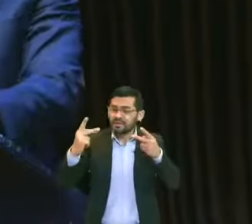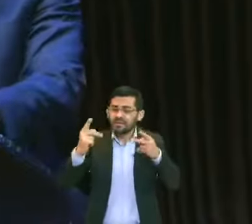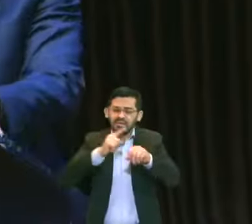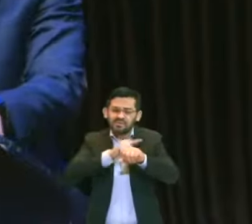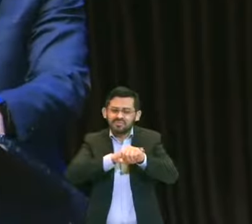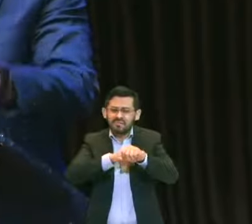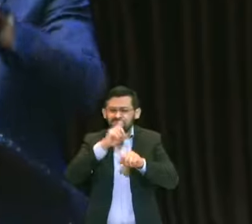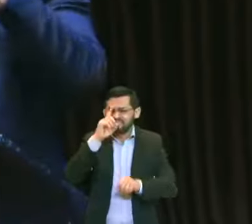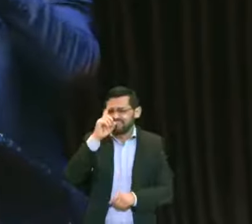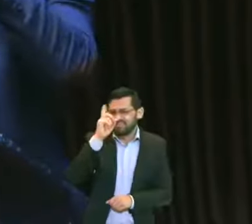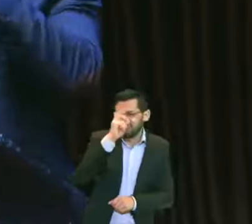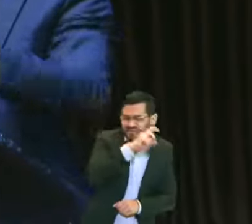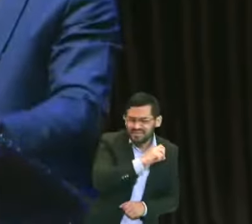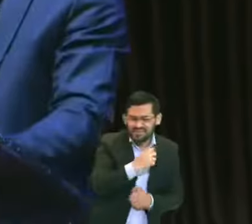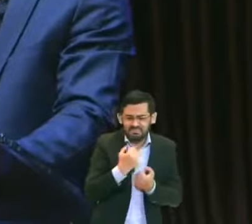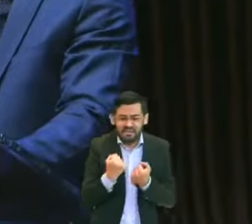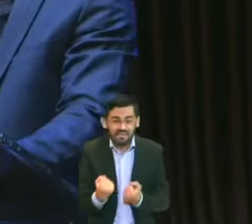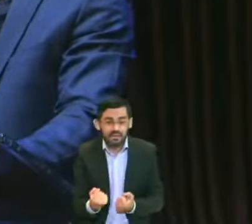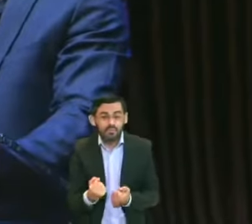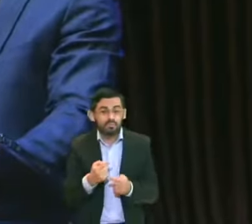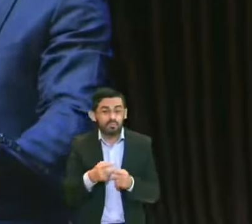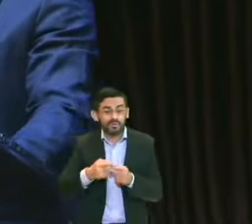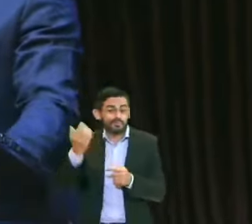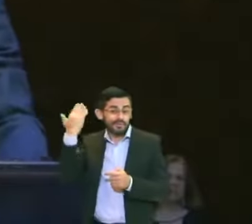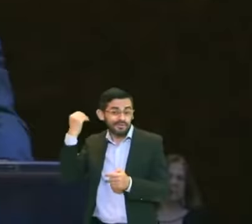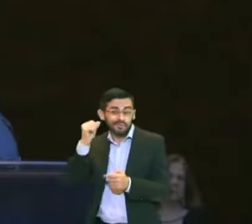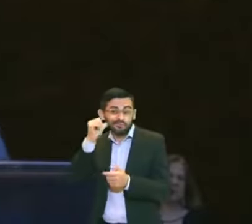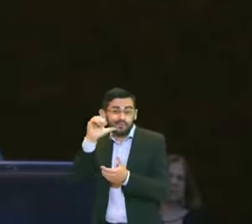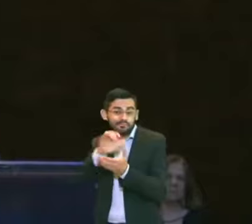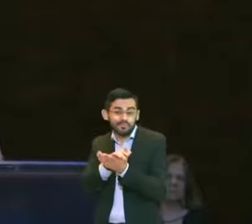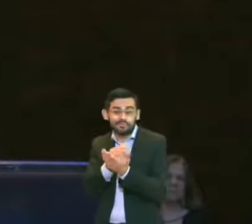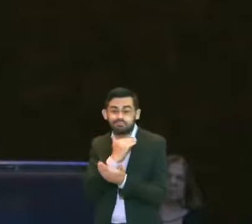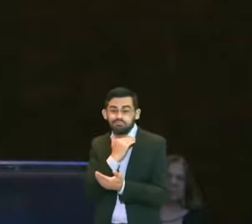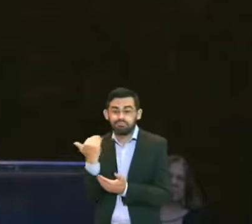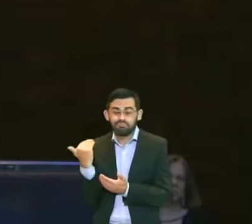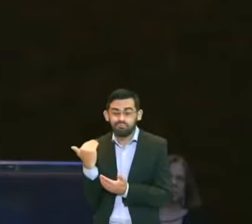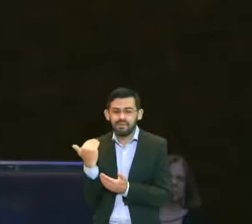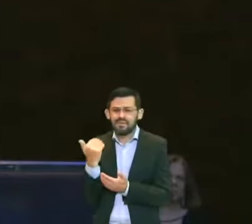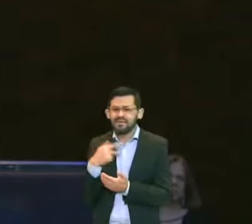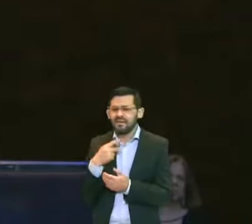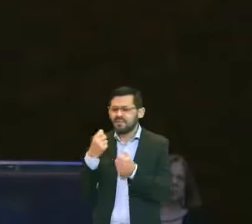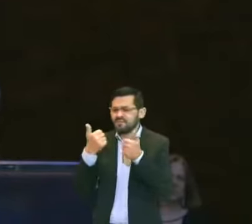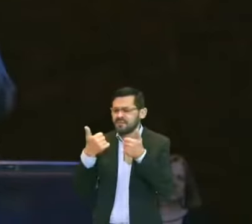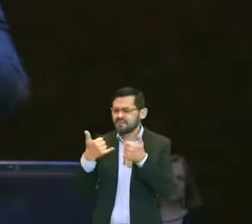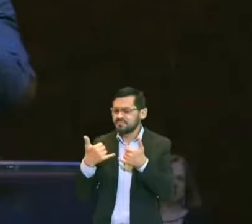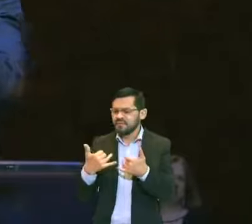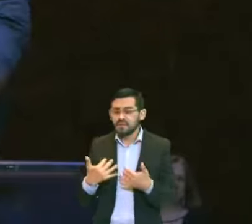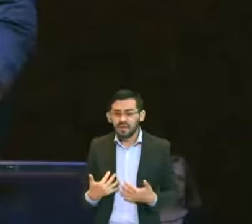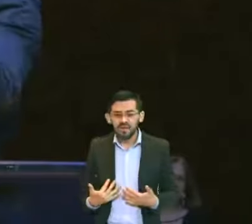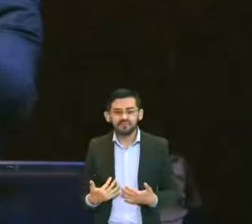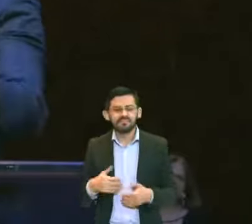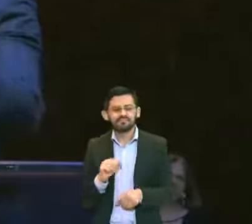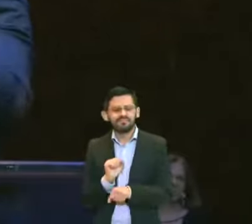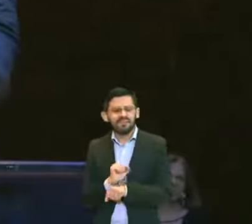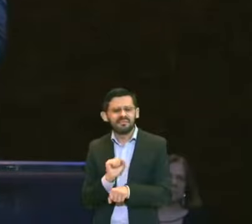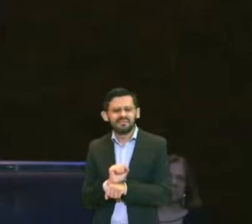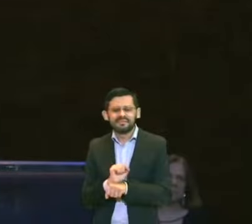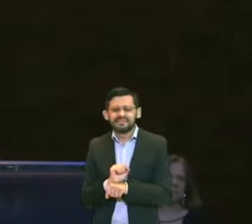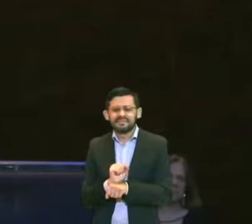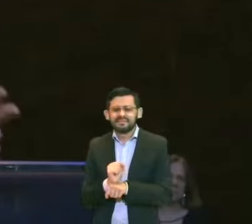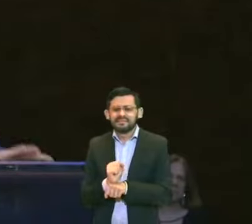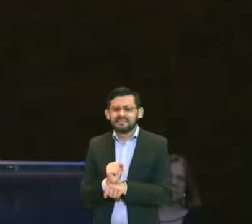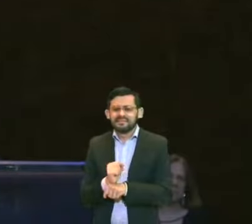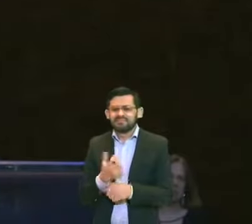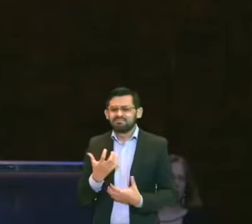perdeu a sua esposa. E ele falou desse tempo de espera, um tempo complicado, um tempo